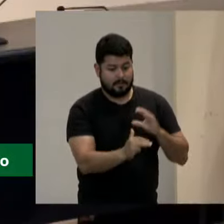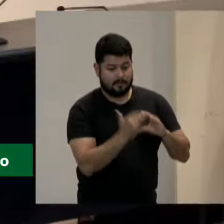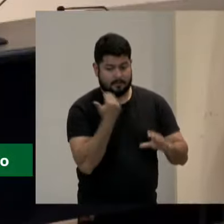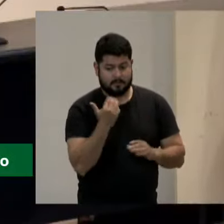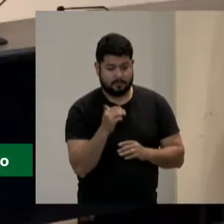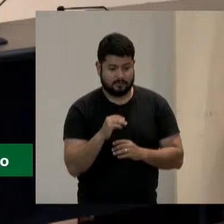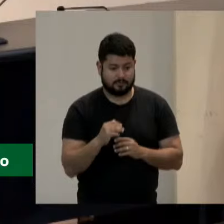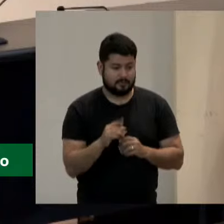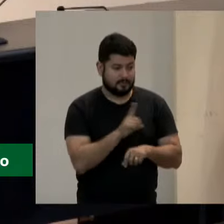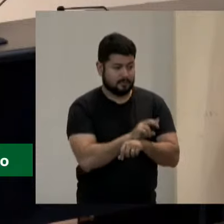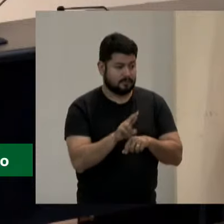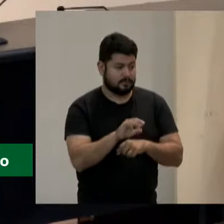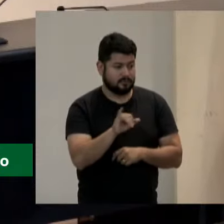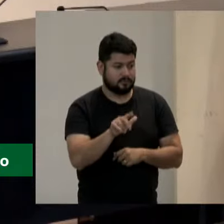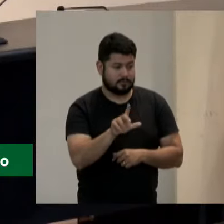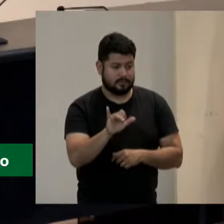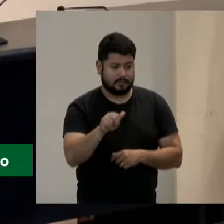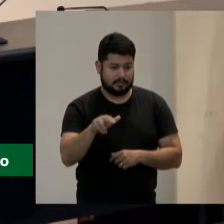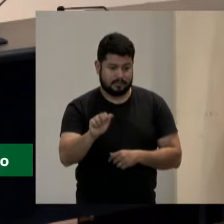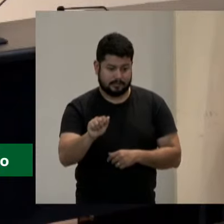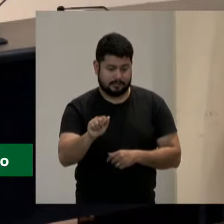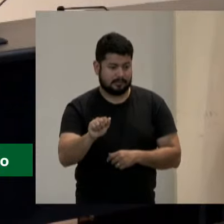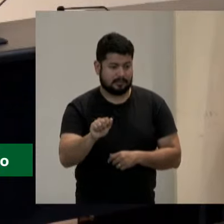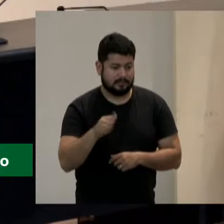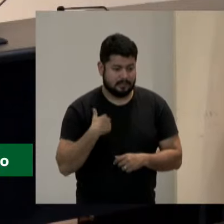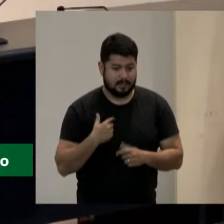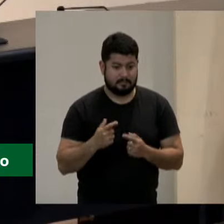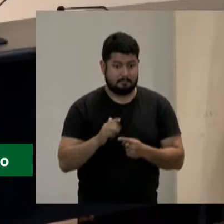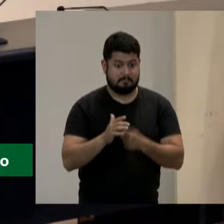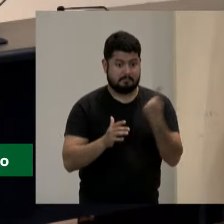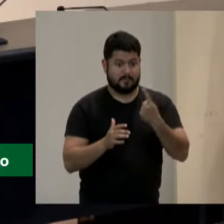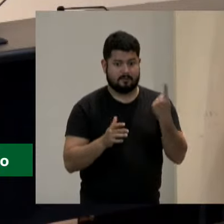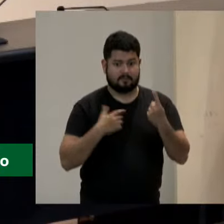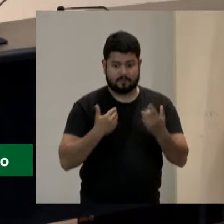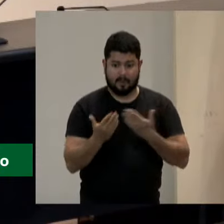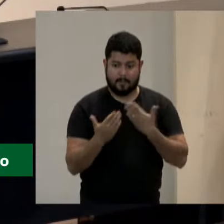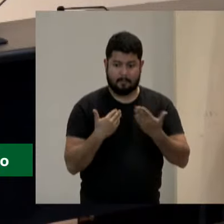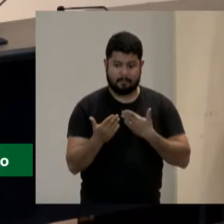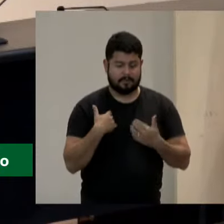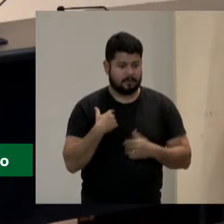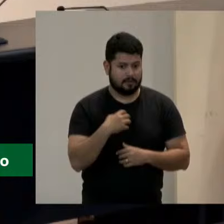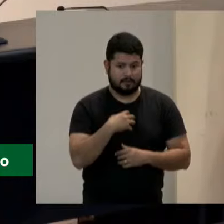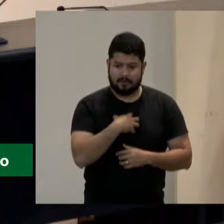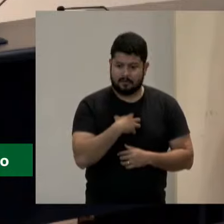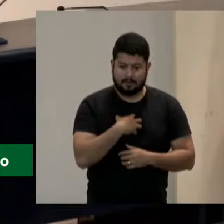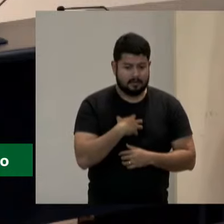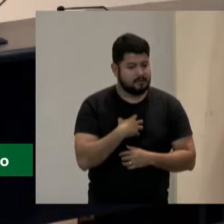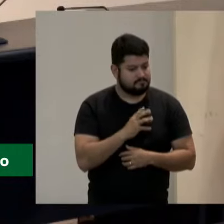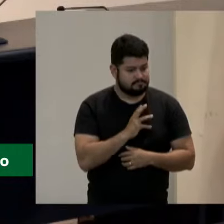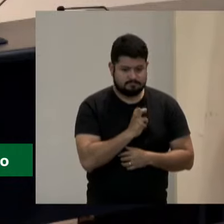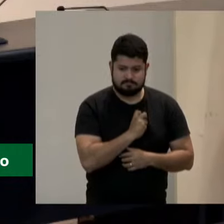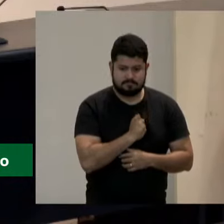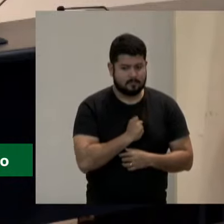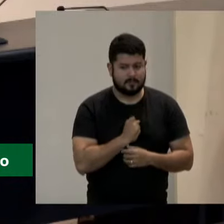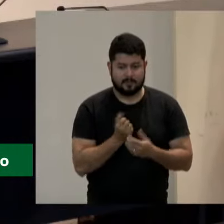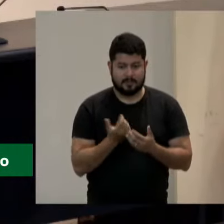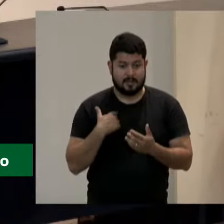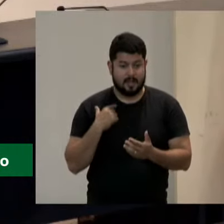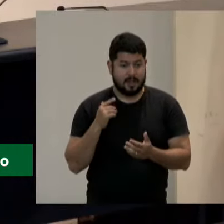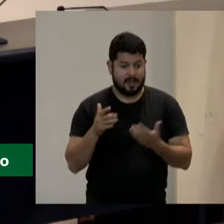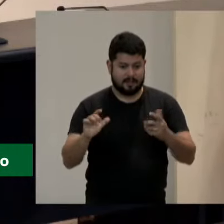a primeira vez que nós conversamos, eu me apaixonei. E o dia que eu te vi, foi